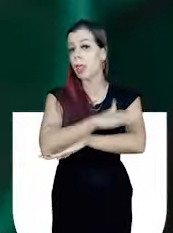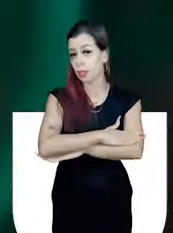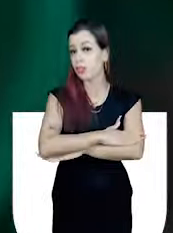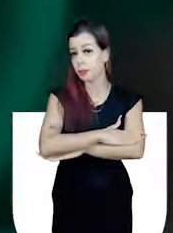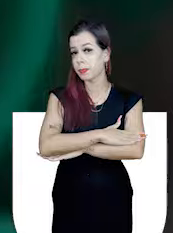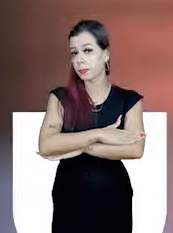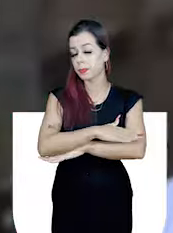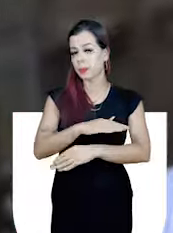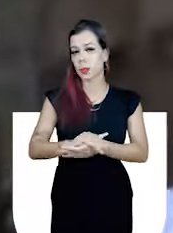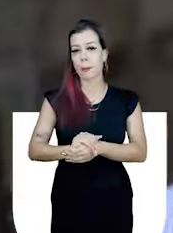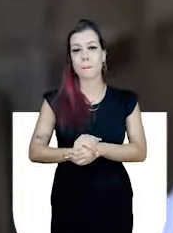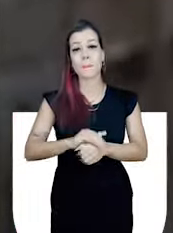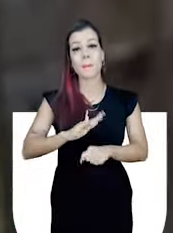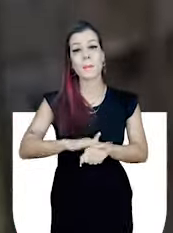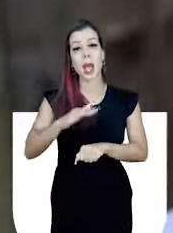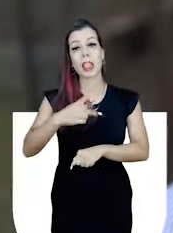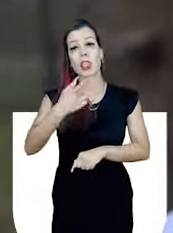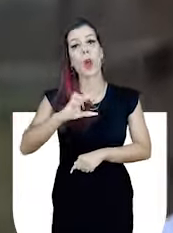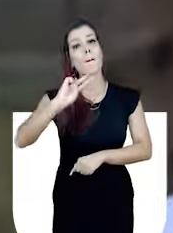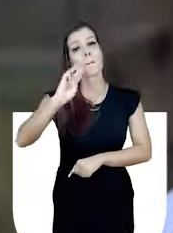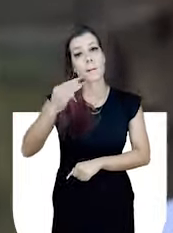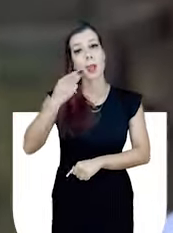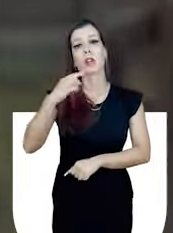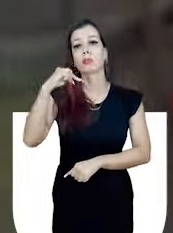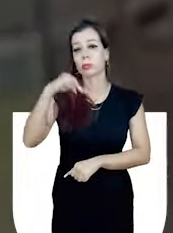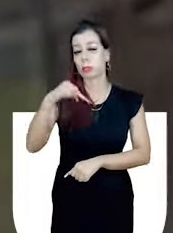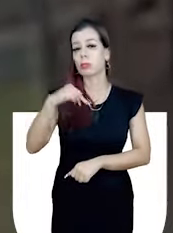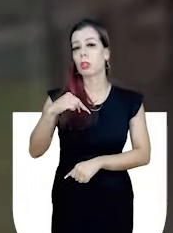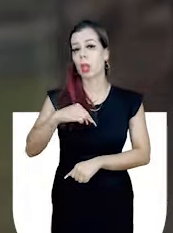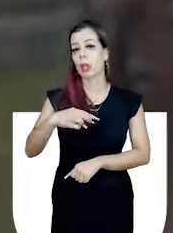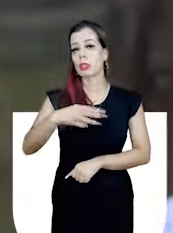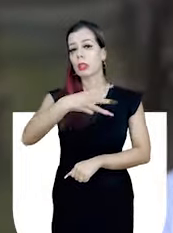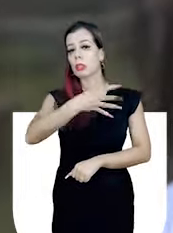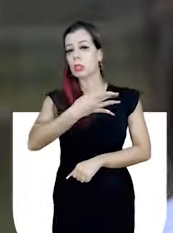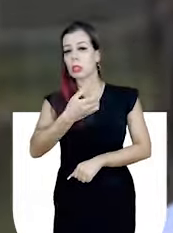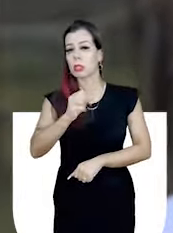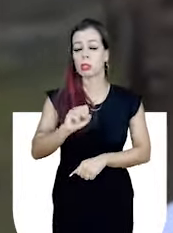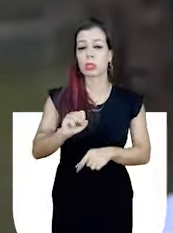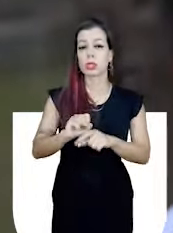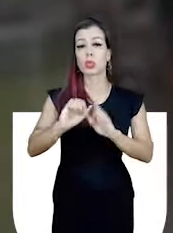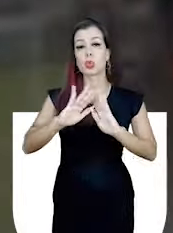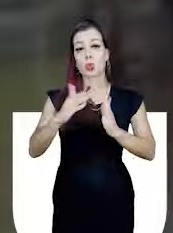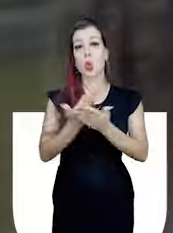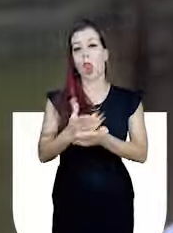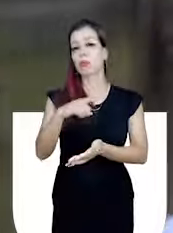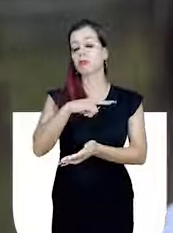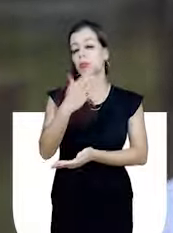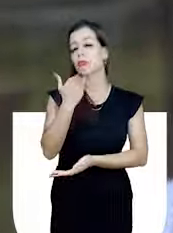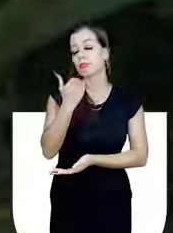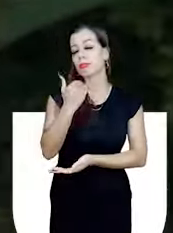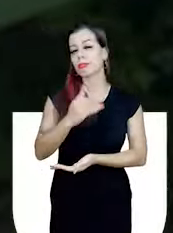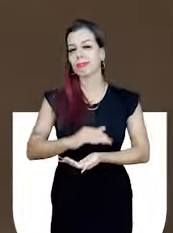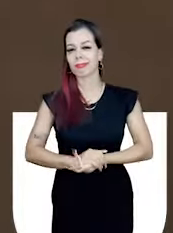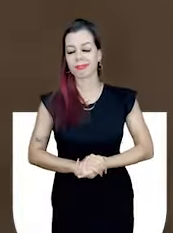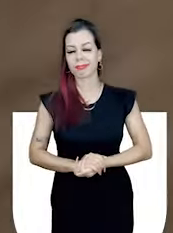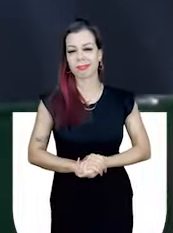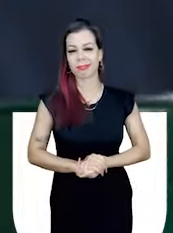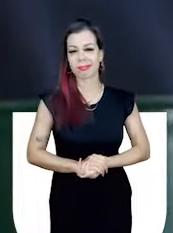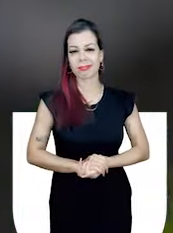da tarde. São mais de 2 milhões de refeições servidas por mês e 348 unidades escolares já contam com a merenda.